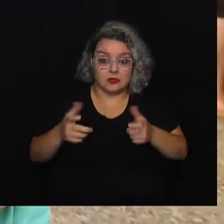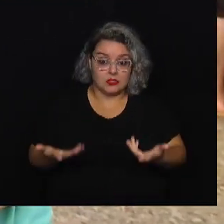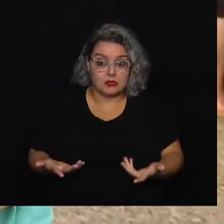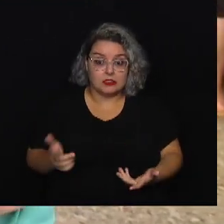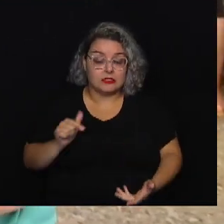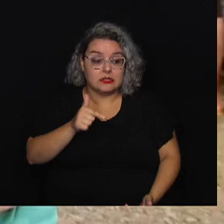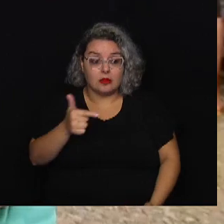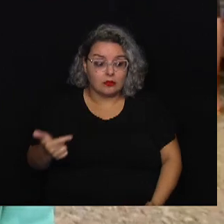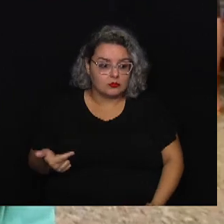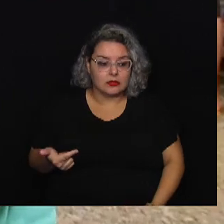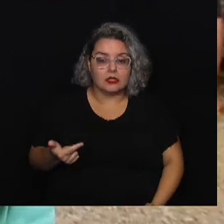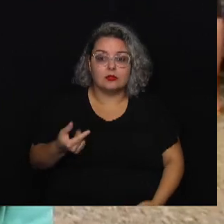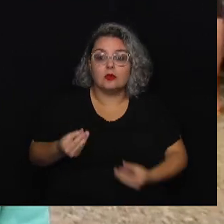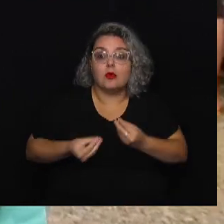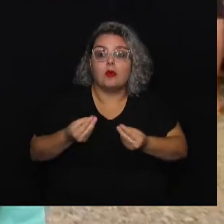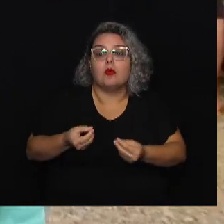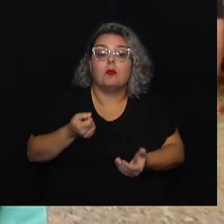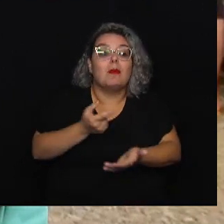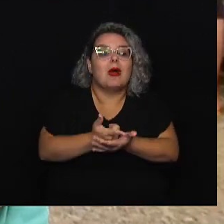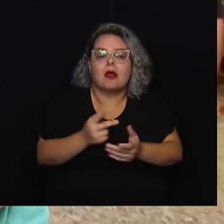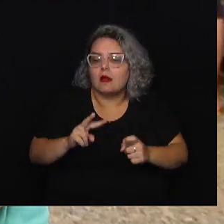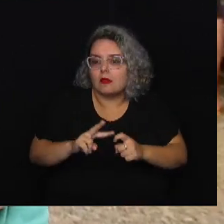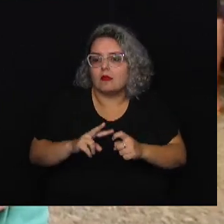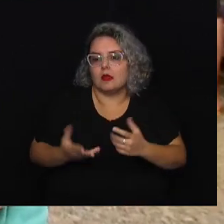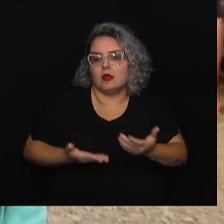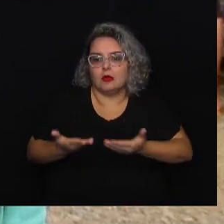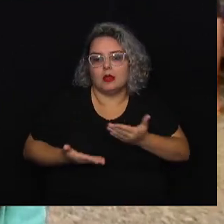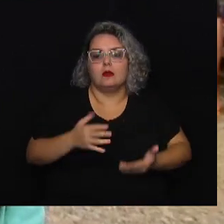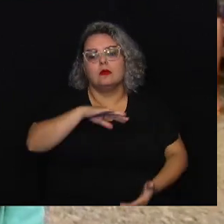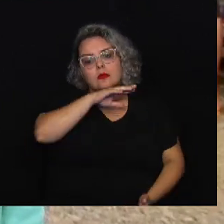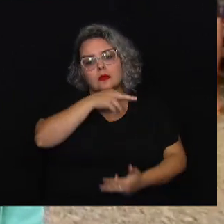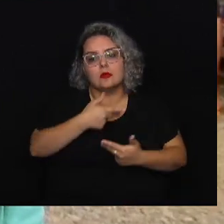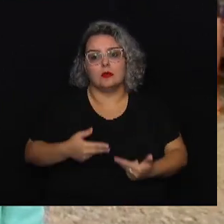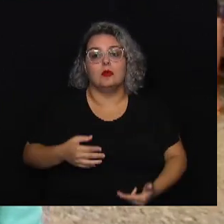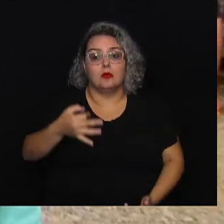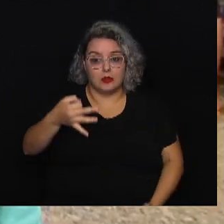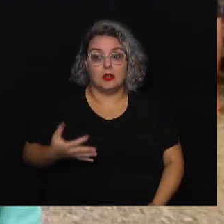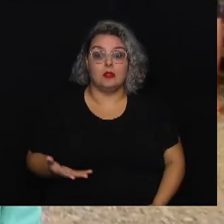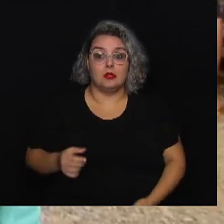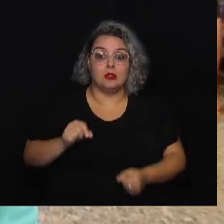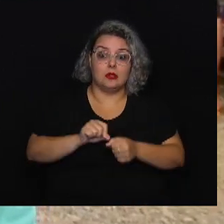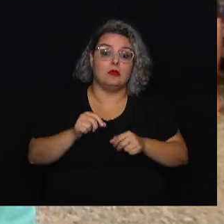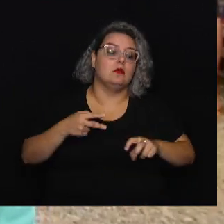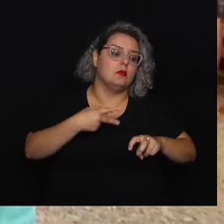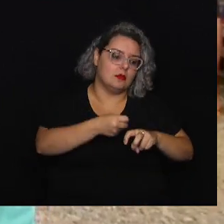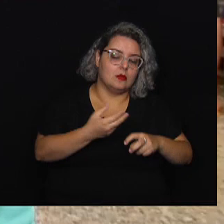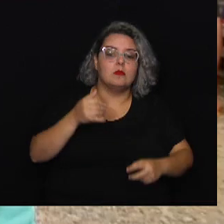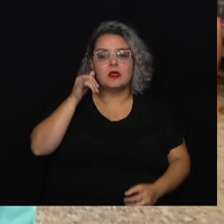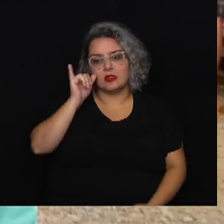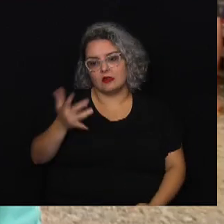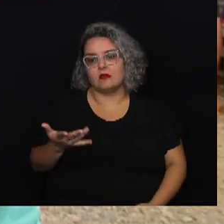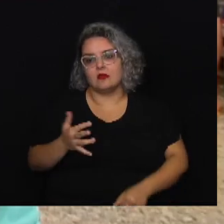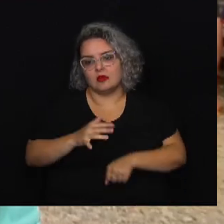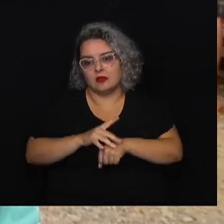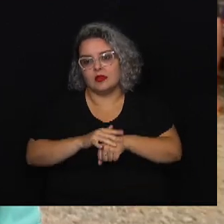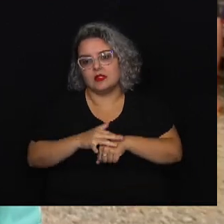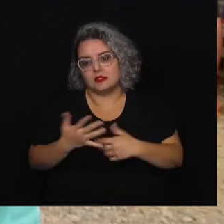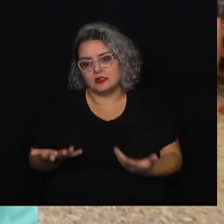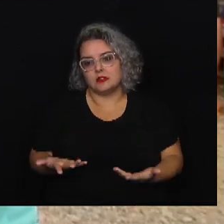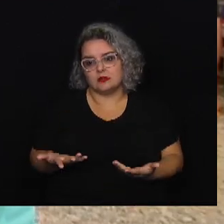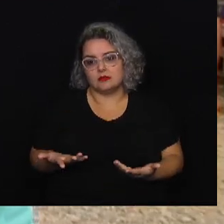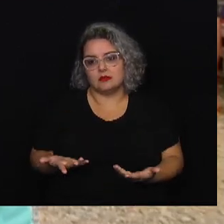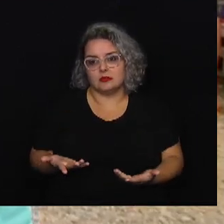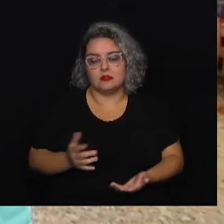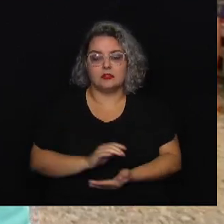tendo muita condição, ela acaba cuidando no animal. E o ideal mesmo é realizar as vacinas para prevenir esses tipos de doença, né? E